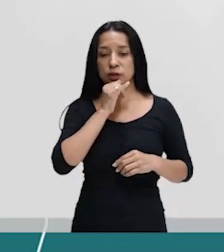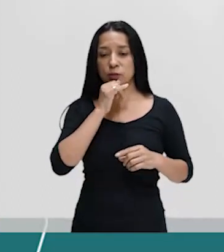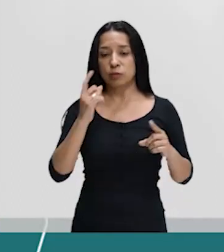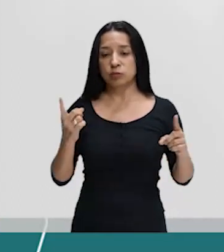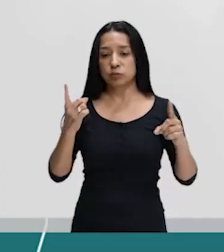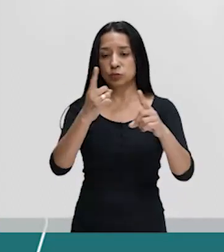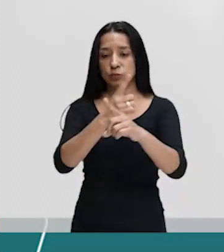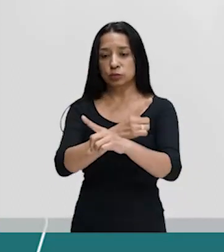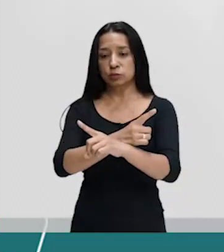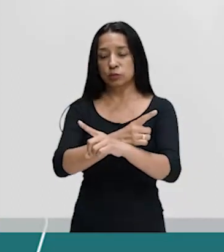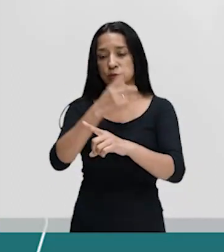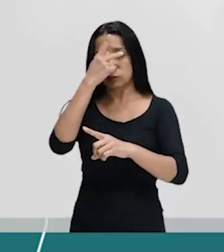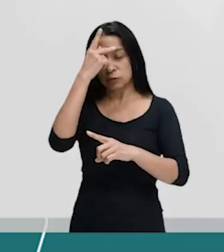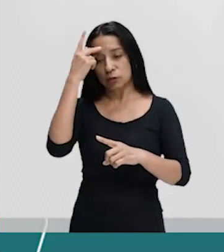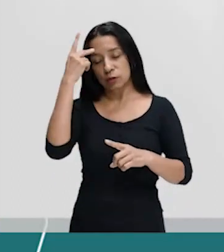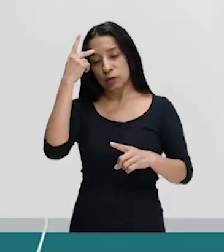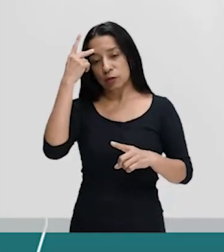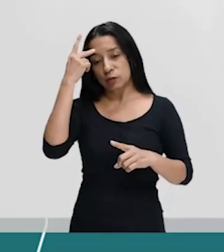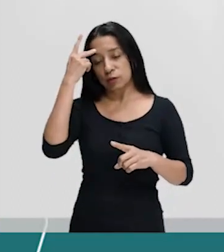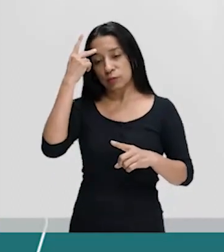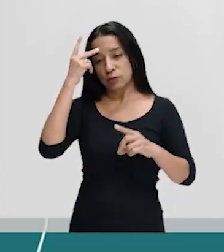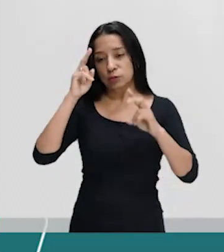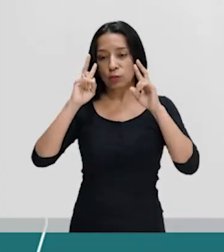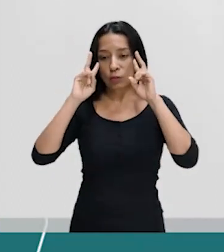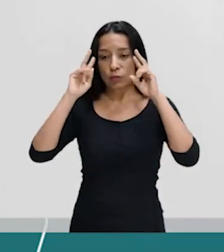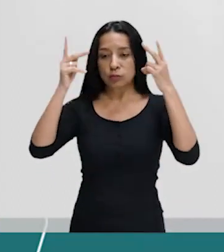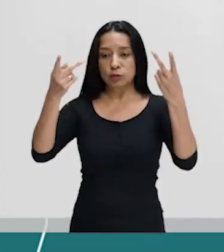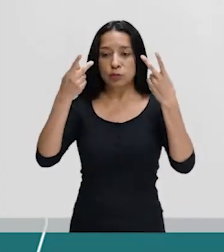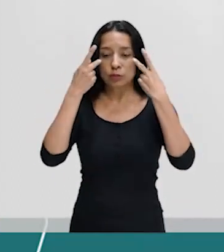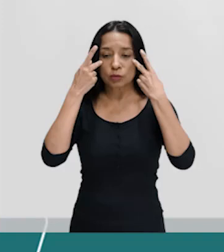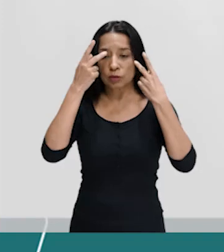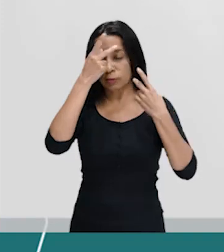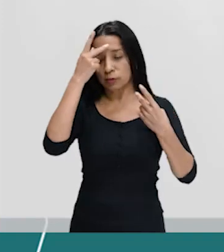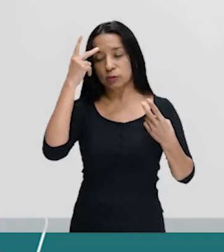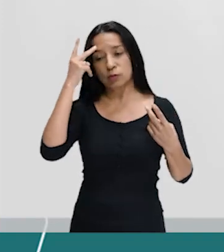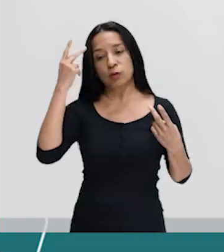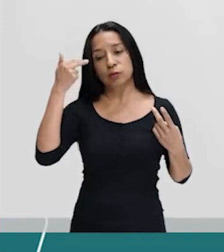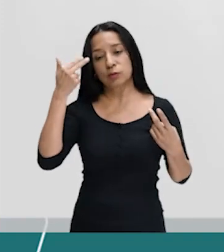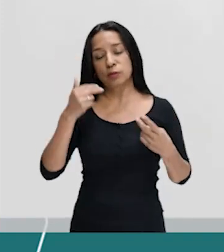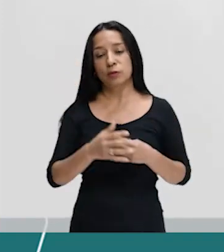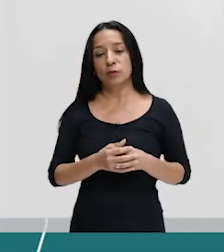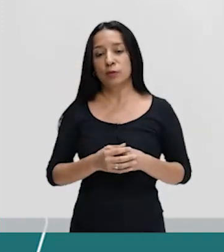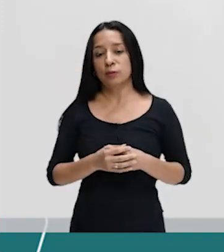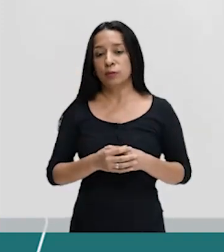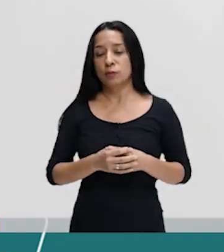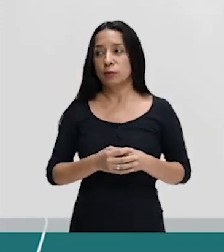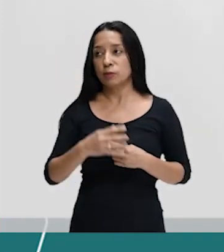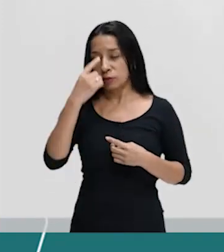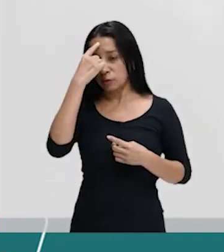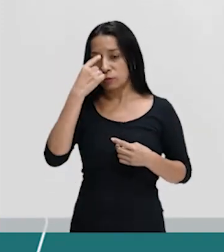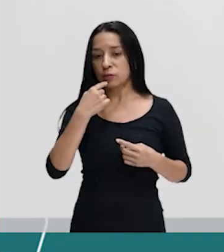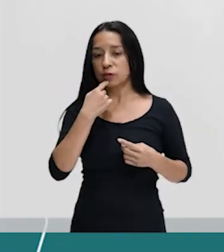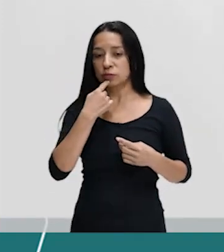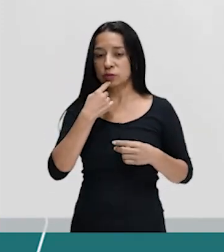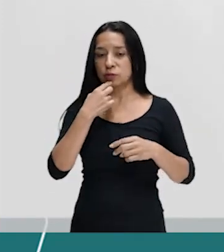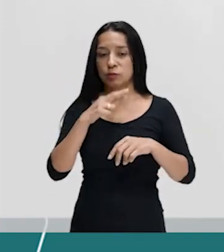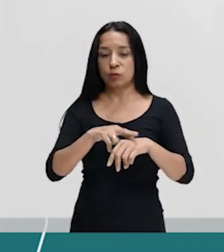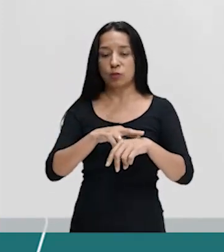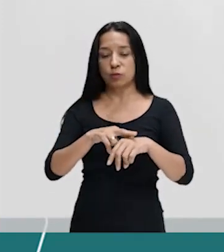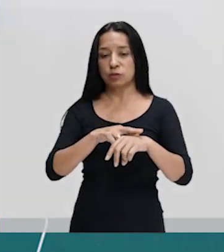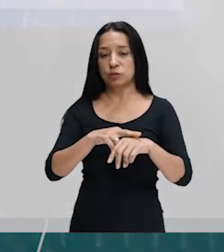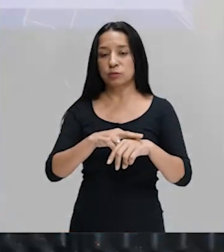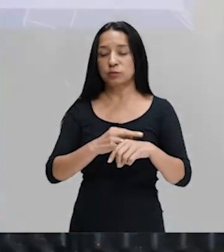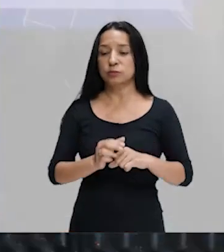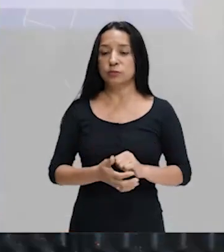de uma pessoa daltônica com uma pessoa normal. Essa aqui, ó, ela é homozigoto recessivo e ele aqui ele